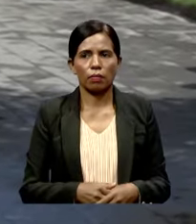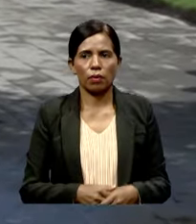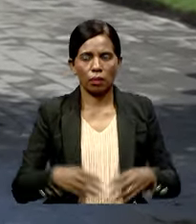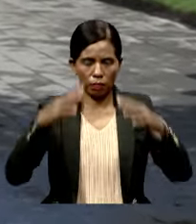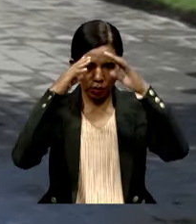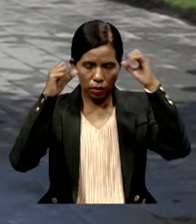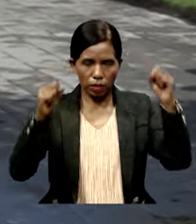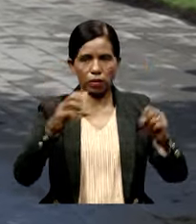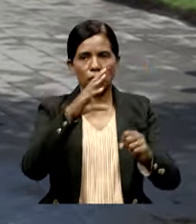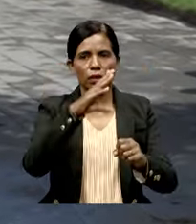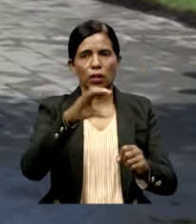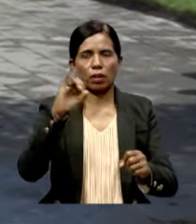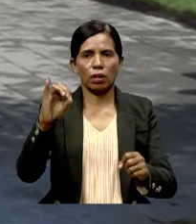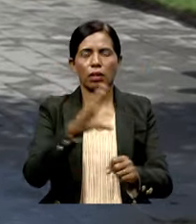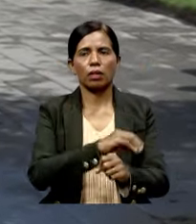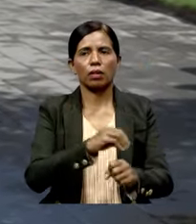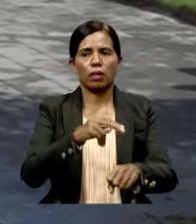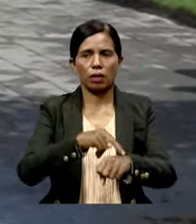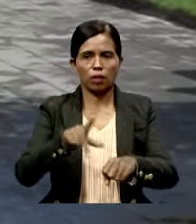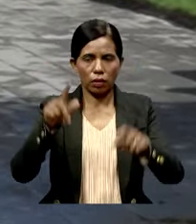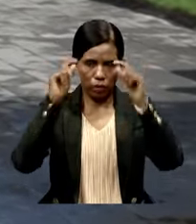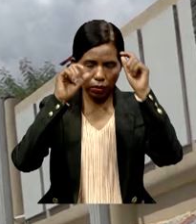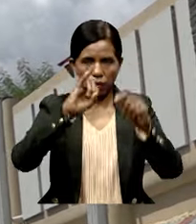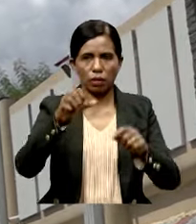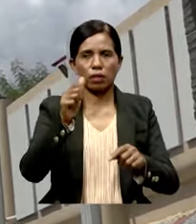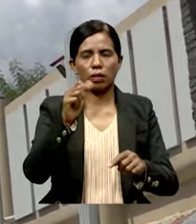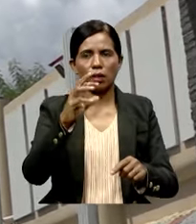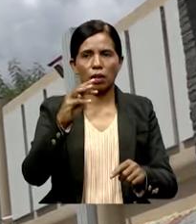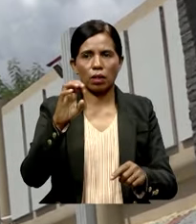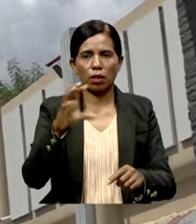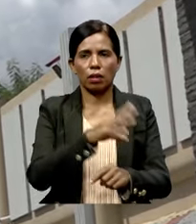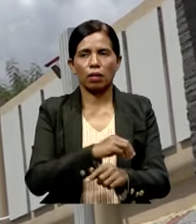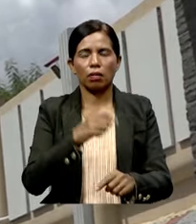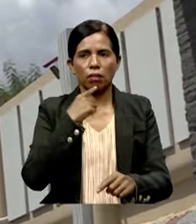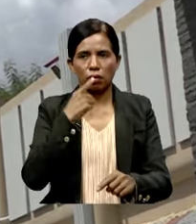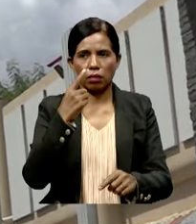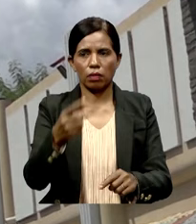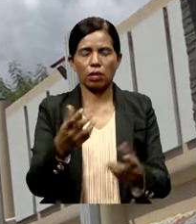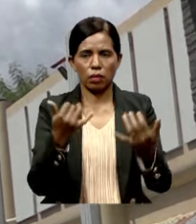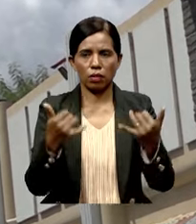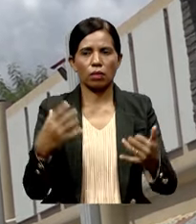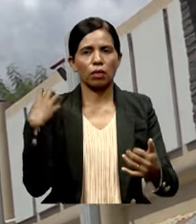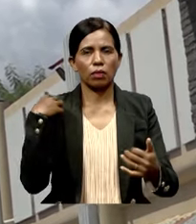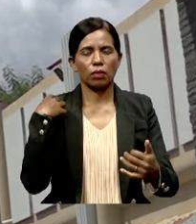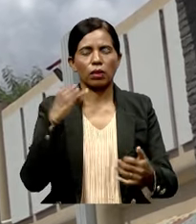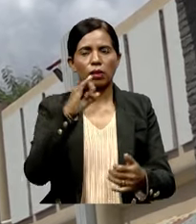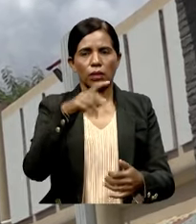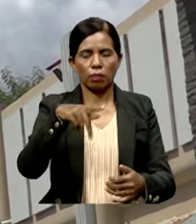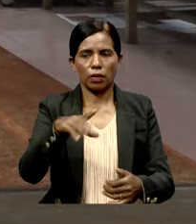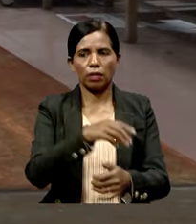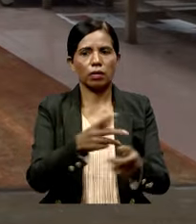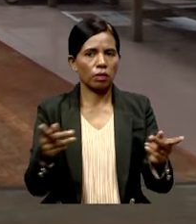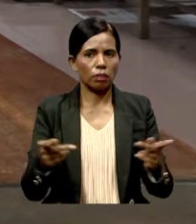Presidente do Conselho Diretivo Imprensa Nacional Timor-Leste, Jaime Fernando Mártires, informa da daune Edifício Imprensa Nacional Niefatin